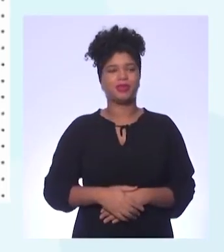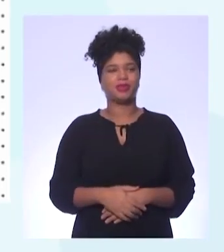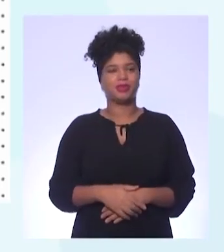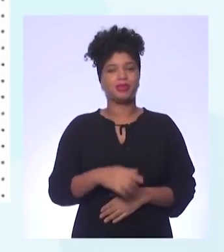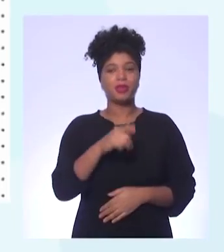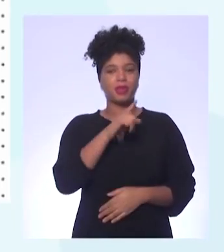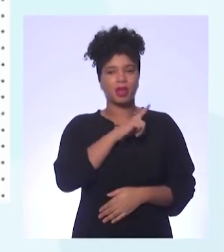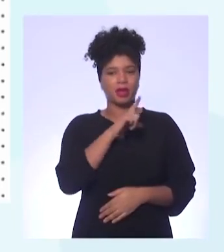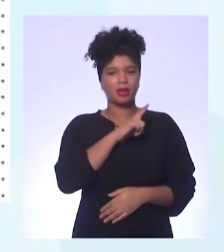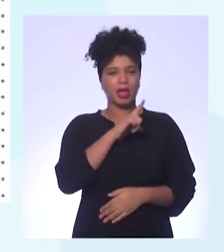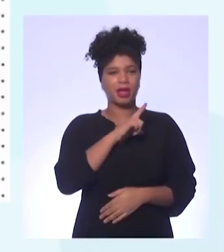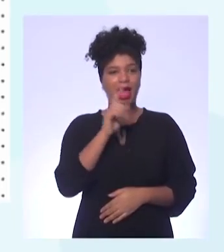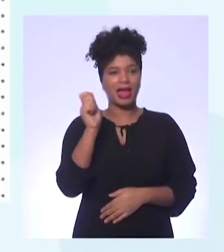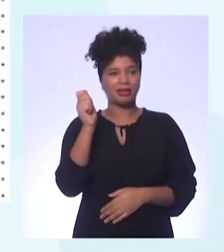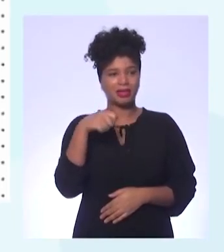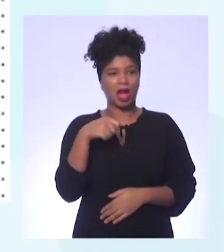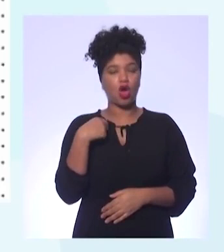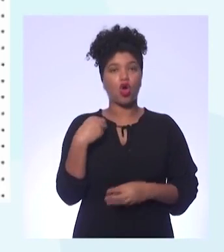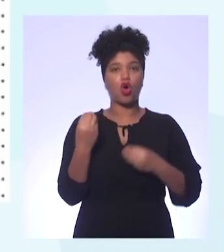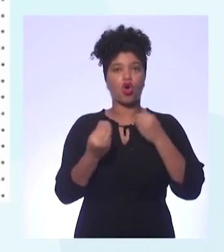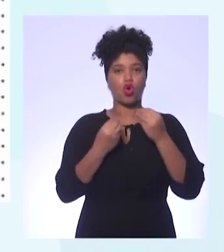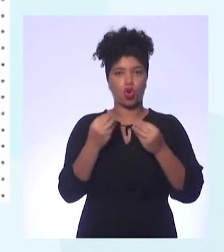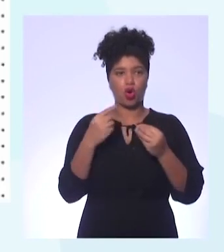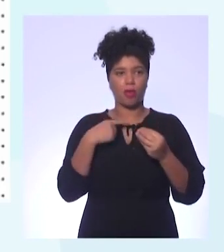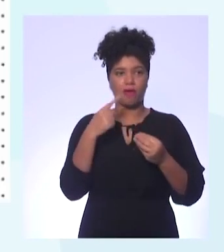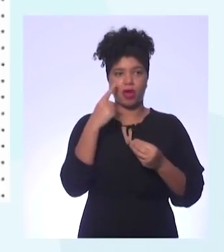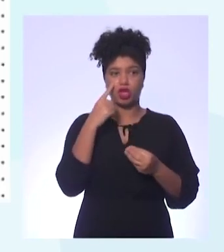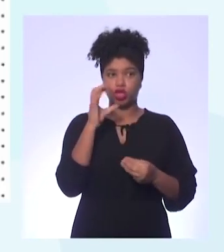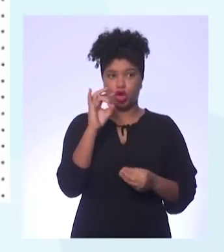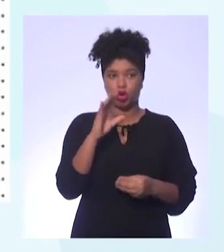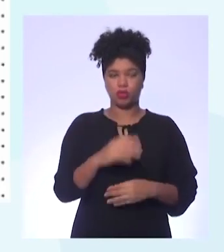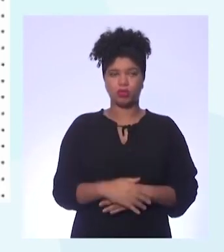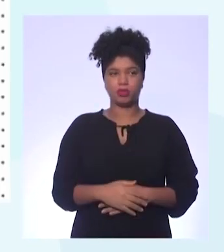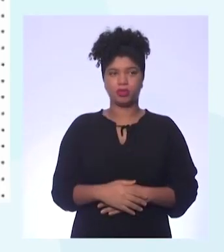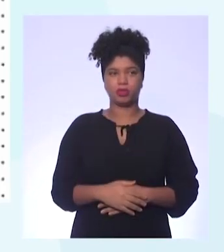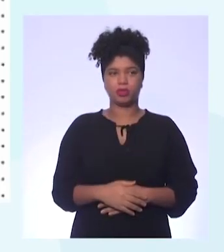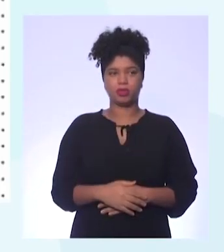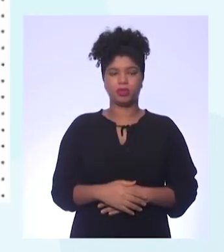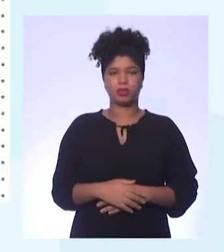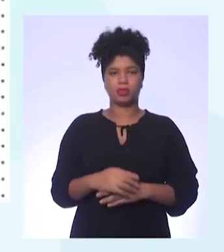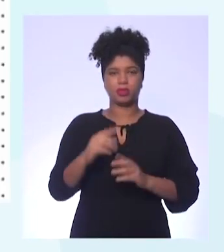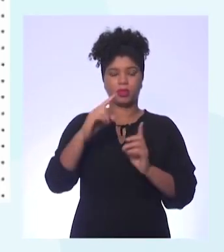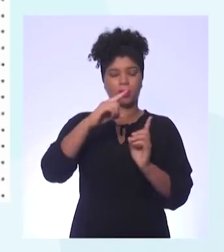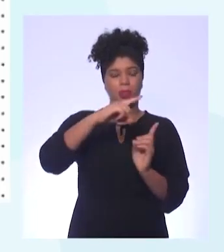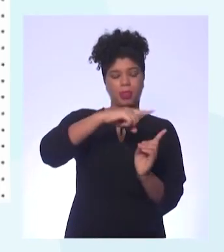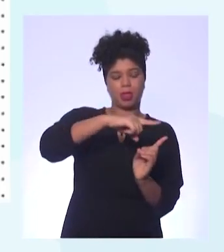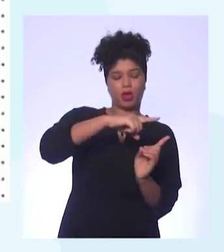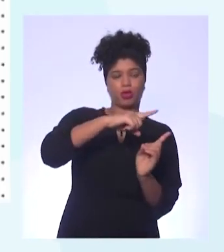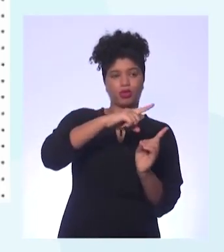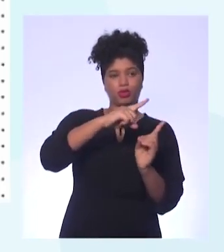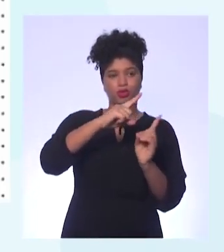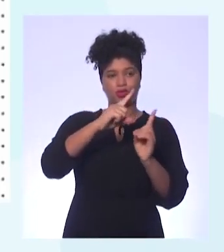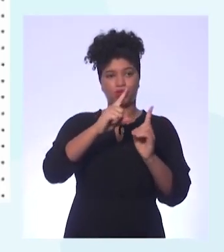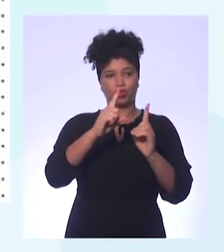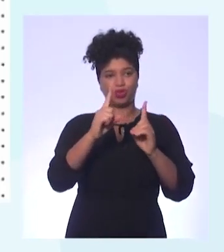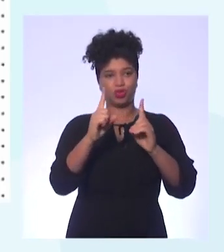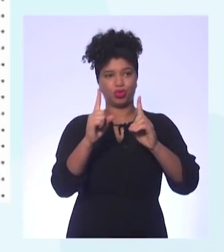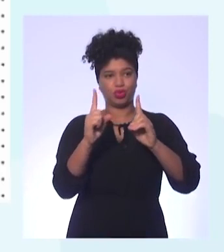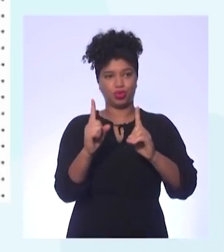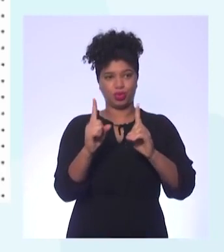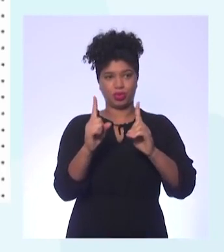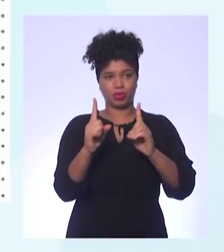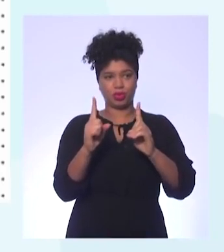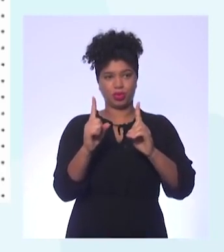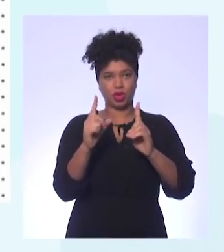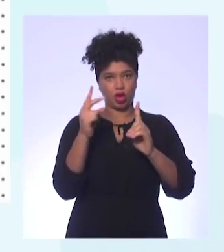aqui você tinha um deslocamento de uma unidade para a direita. Vou andar uma unidade para a direita. Já aviso que o meu vai ficar tortinho, tá? Vim aqui 2 para baixo, ó, 2 para baixo.